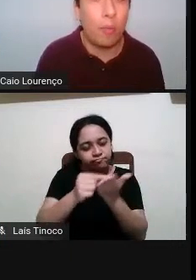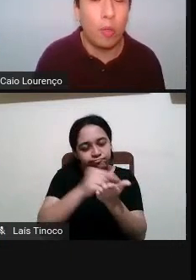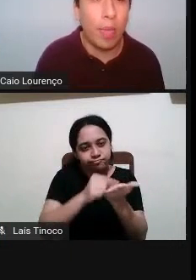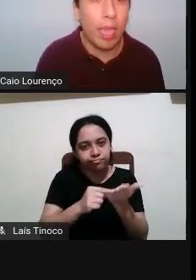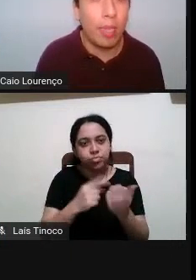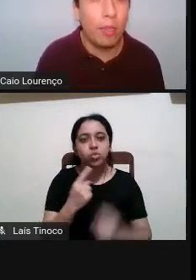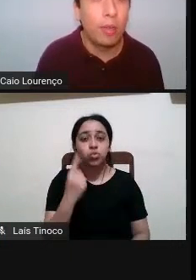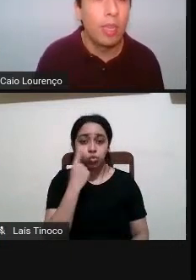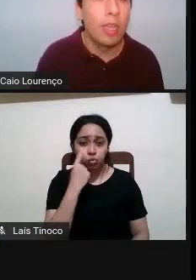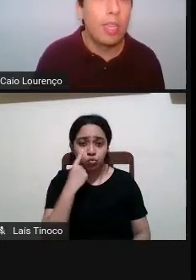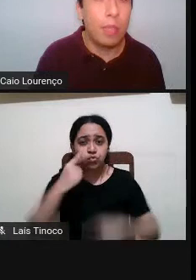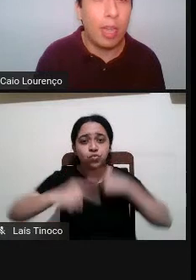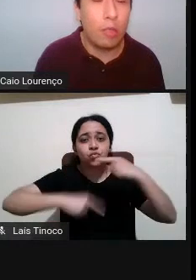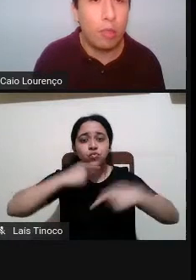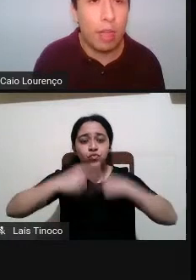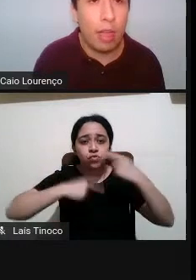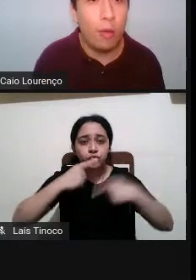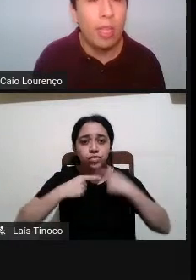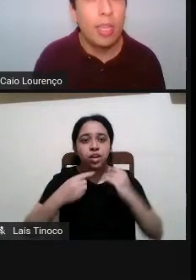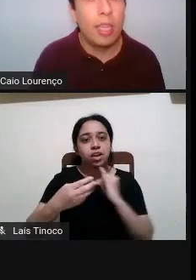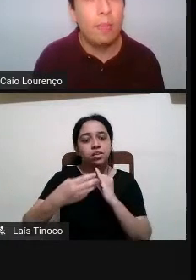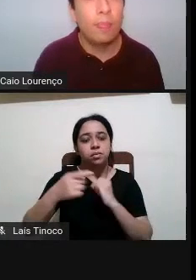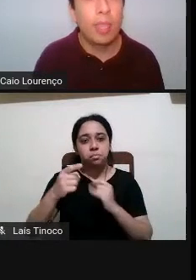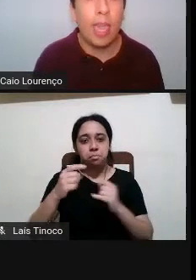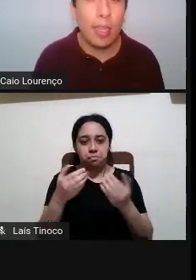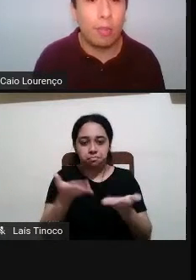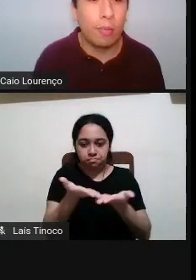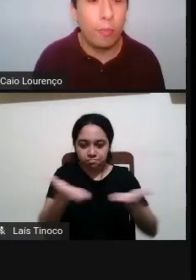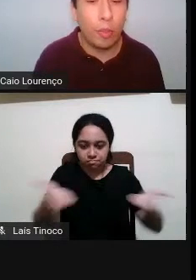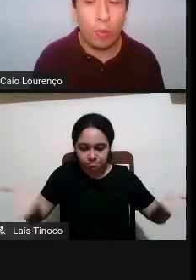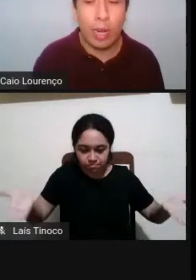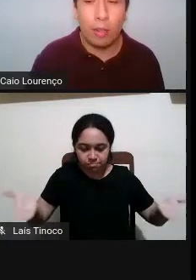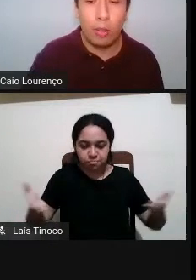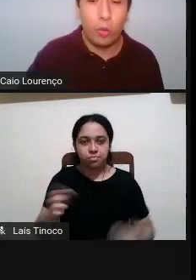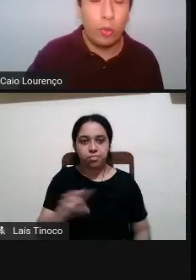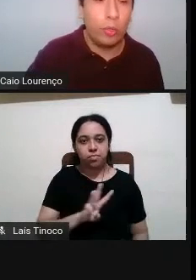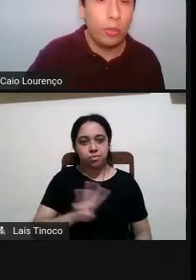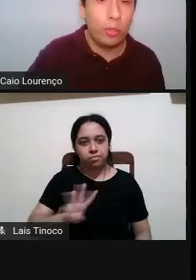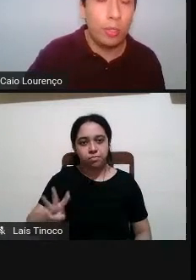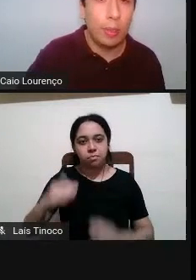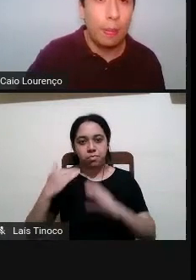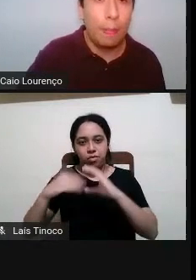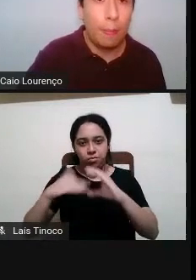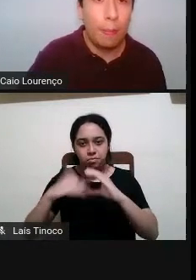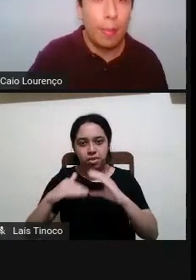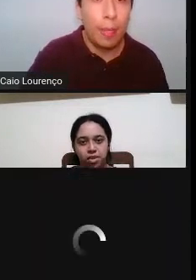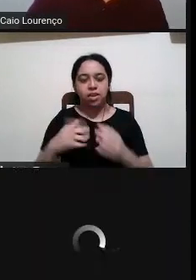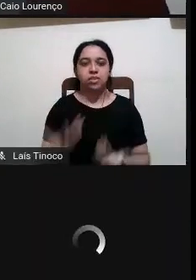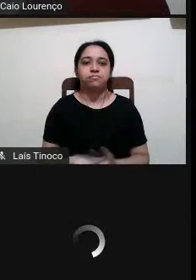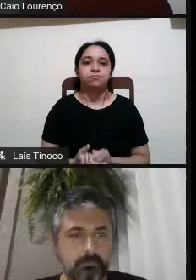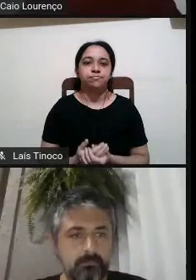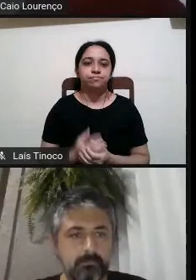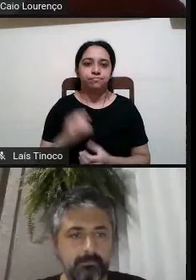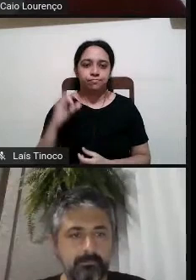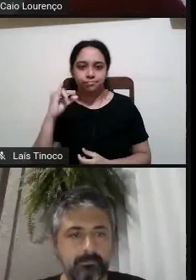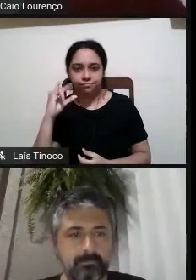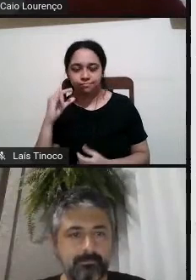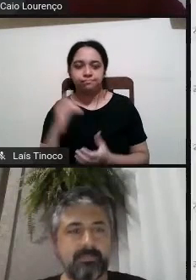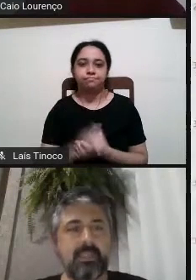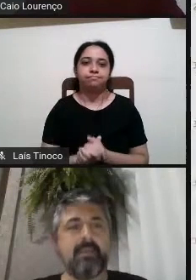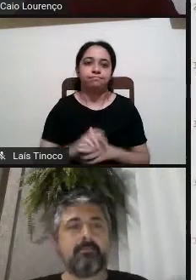também está o meu e-mail e a minha rede social. E é isso. Muito obrigado a todos.